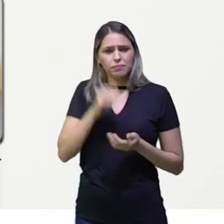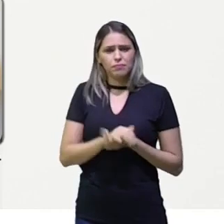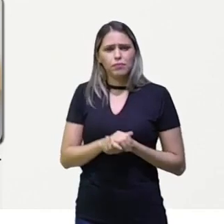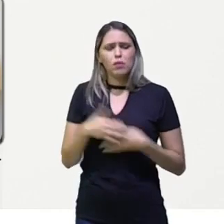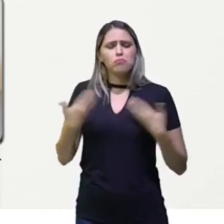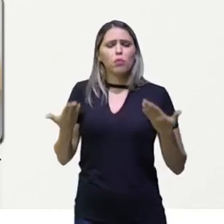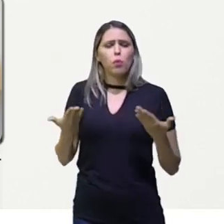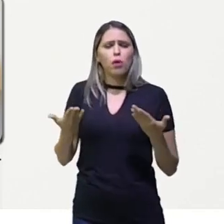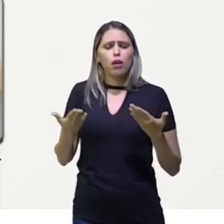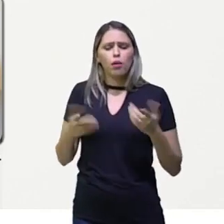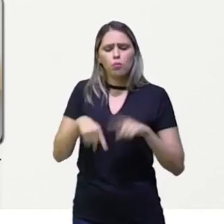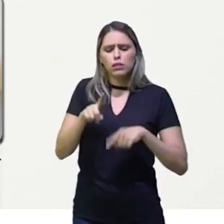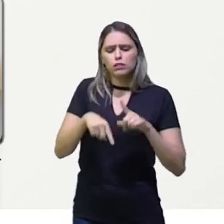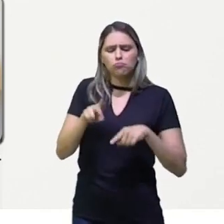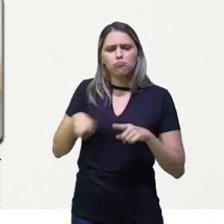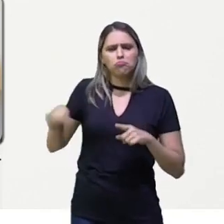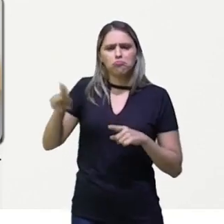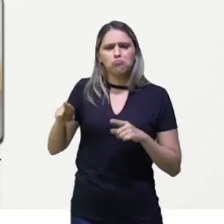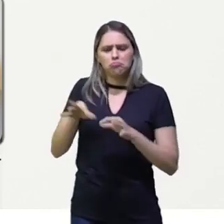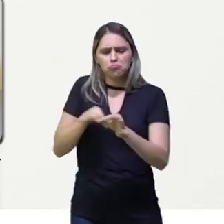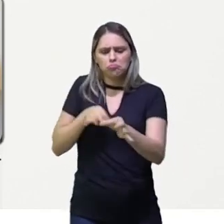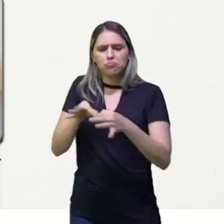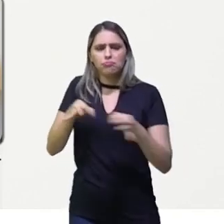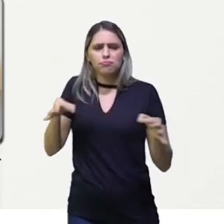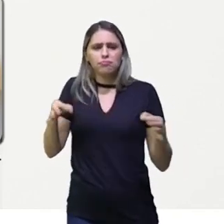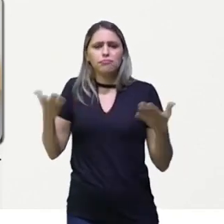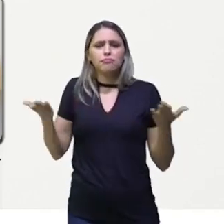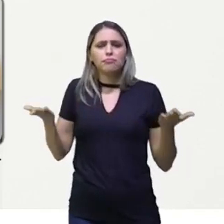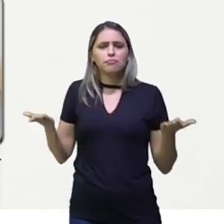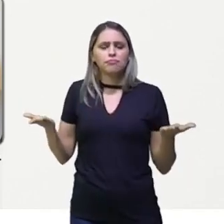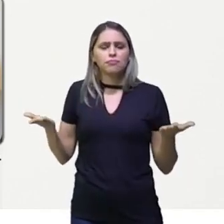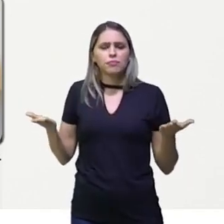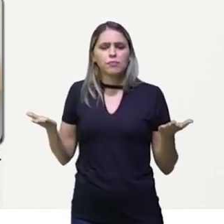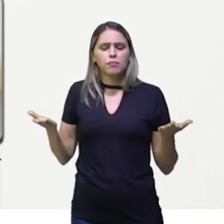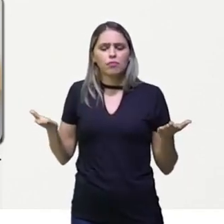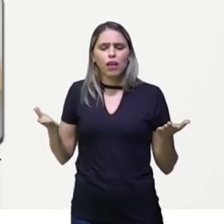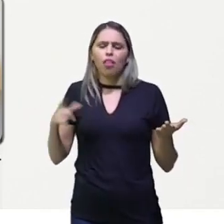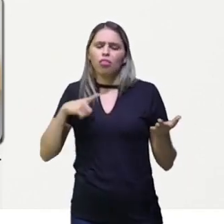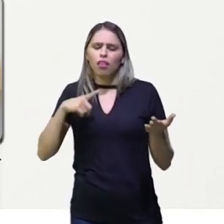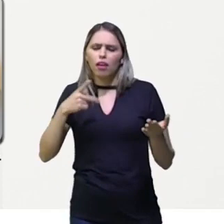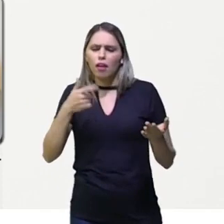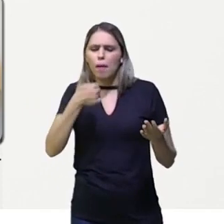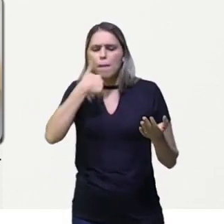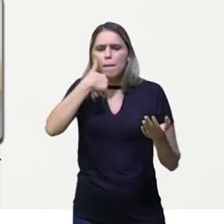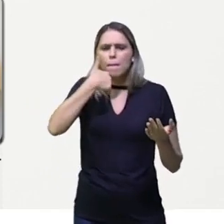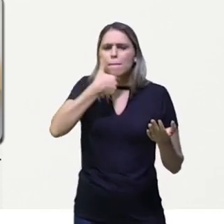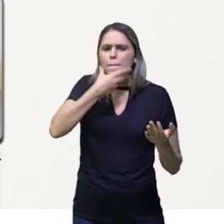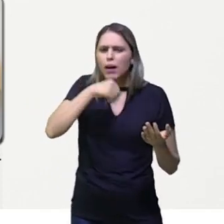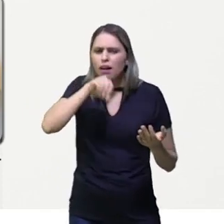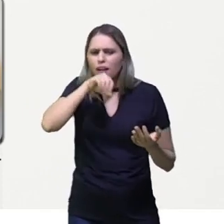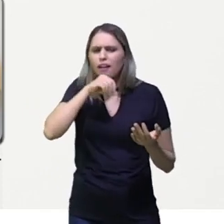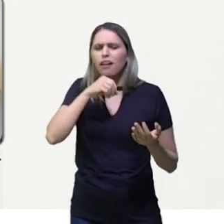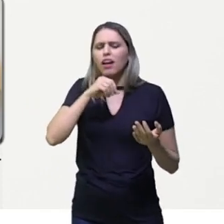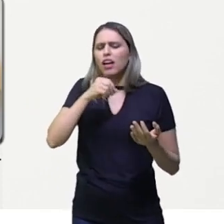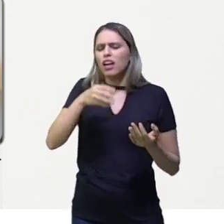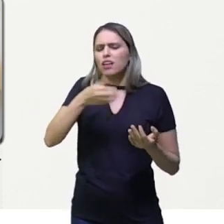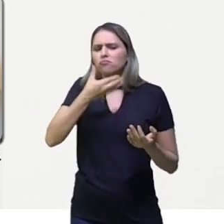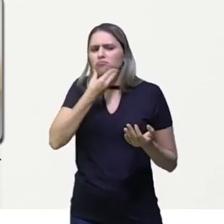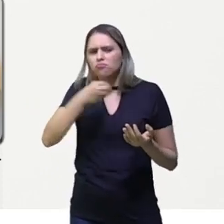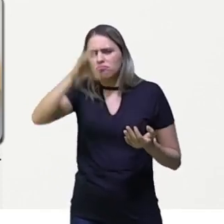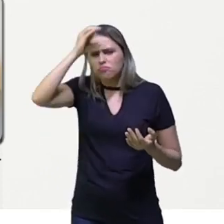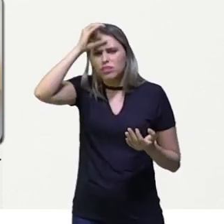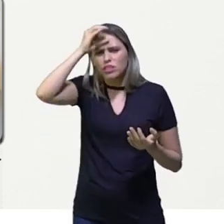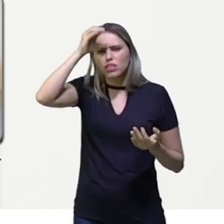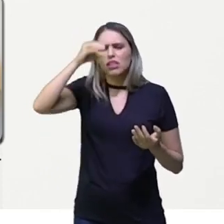mais convencionais são essas que o seu pai, o seu tio, o vizinho tem como